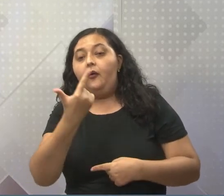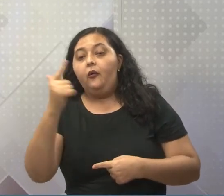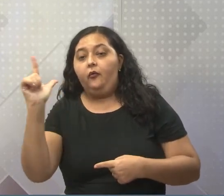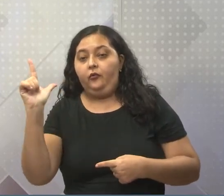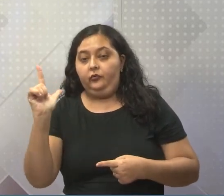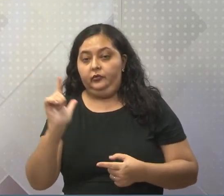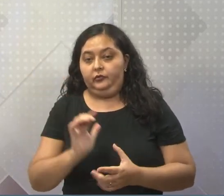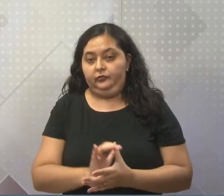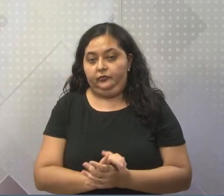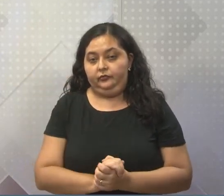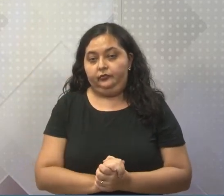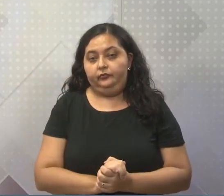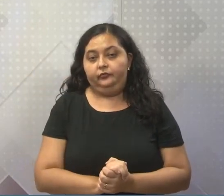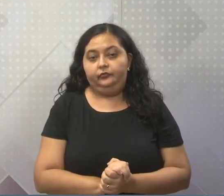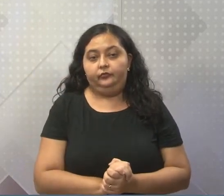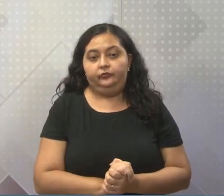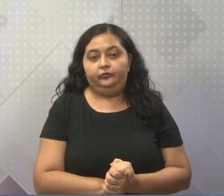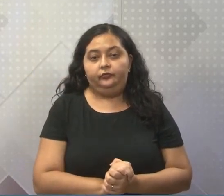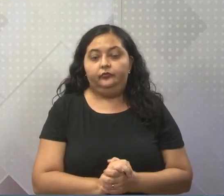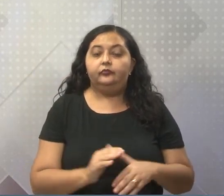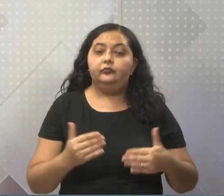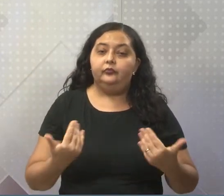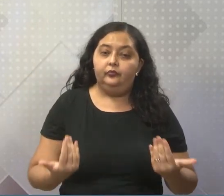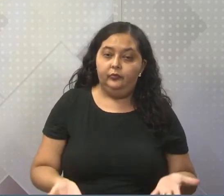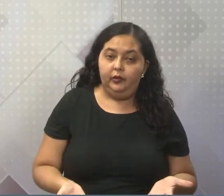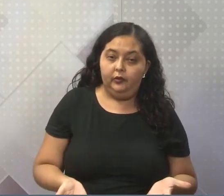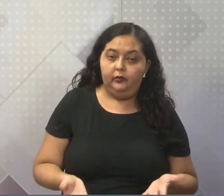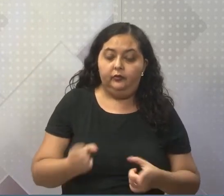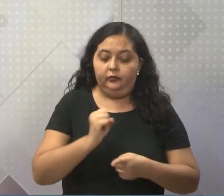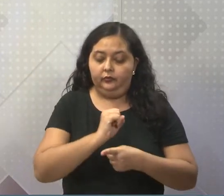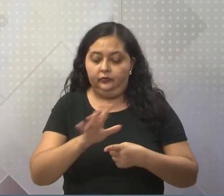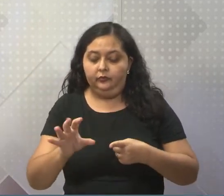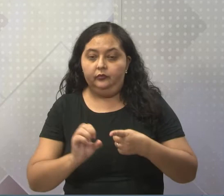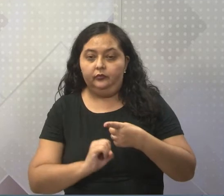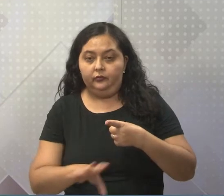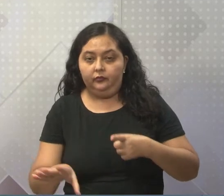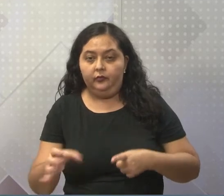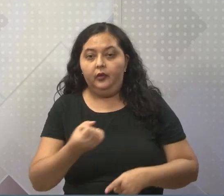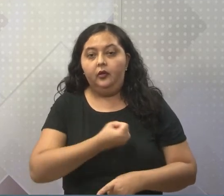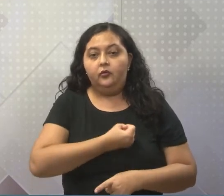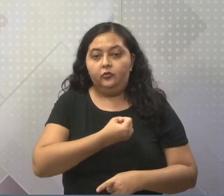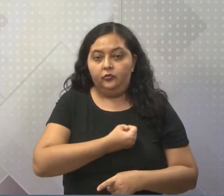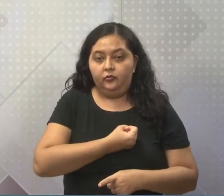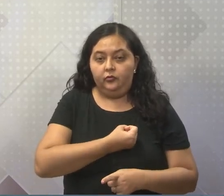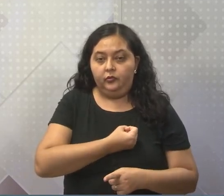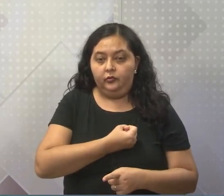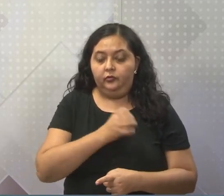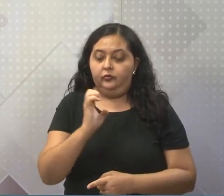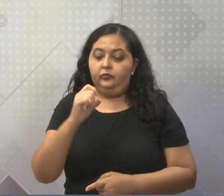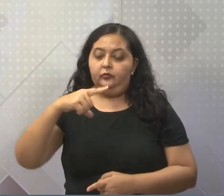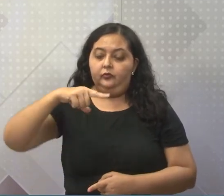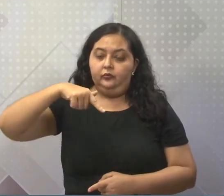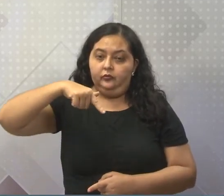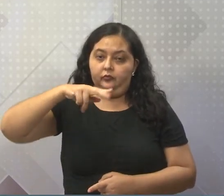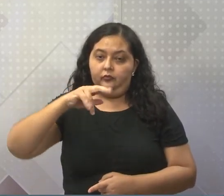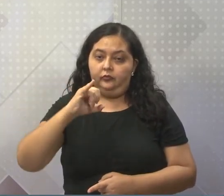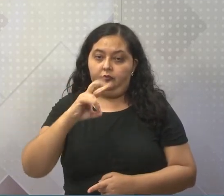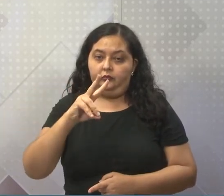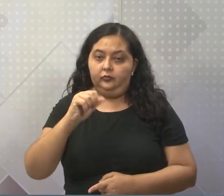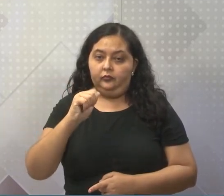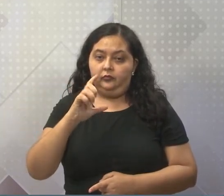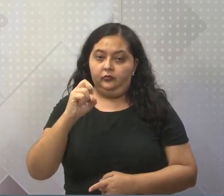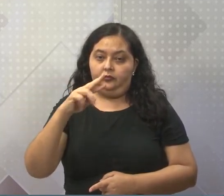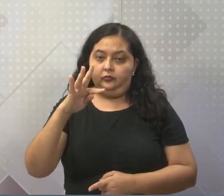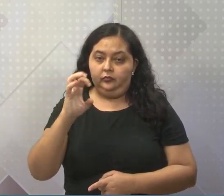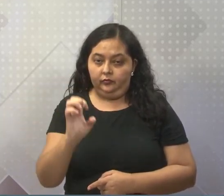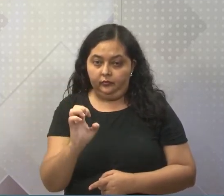equivalente. Então, todas elas possuem quantidades de frações equivalentes diferentes,